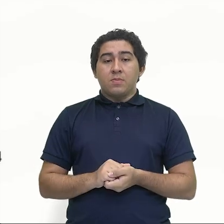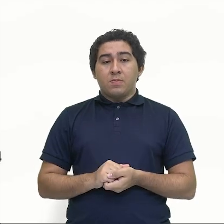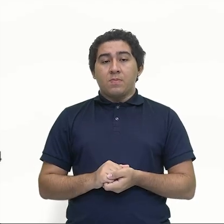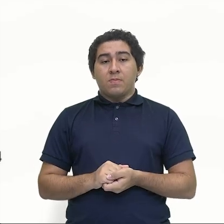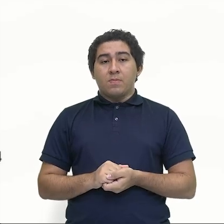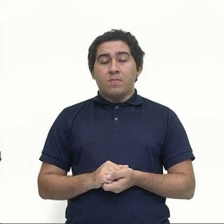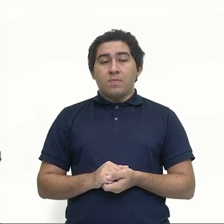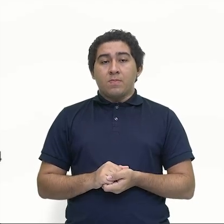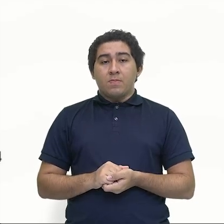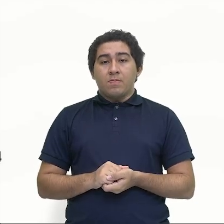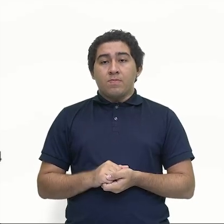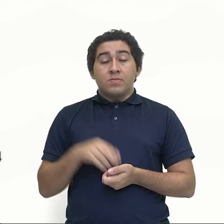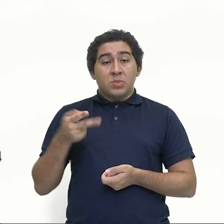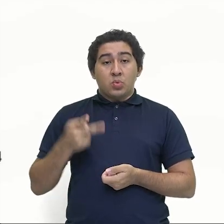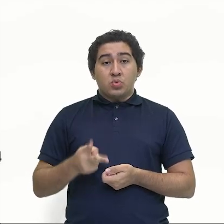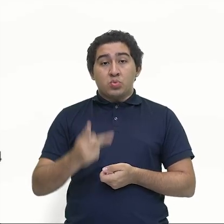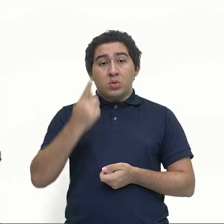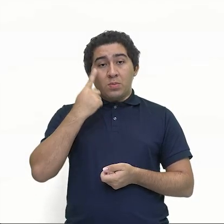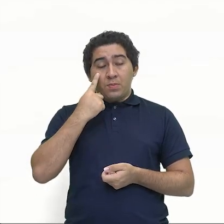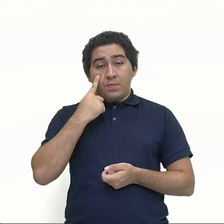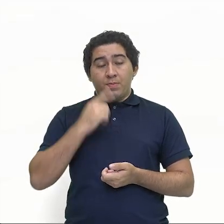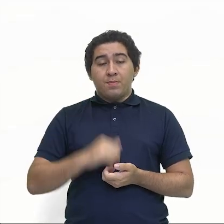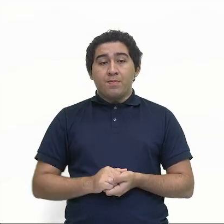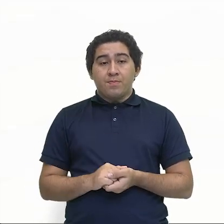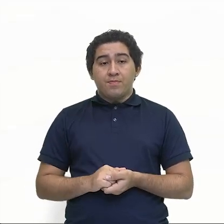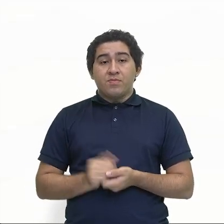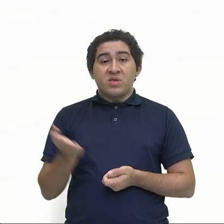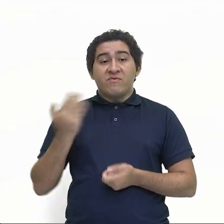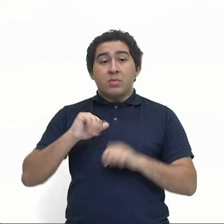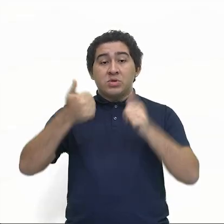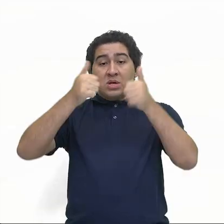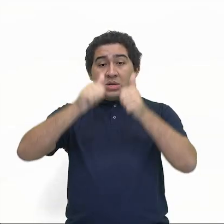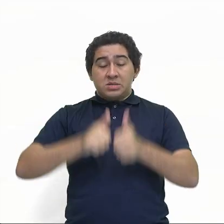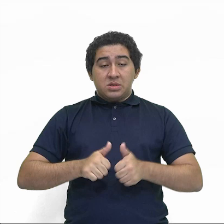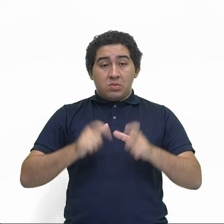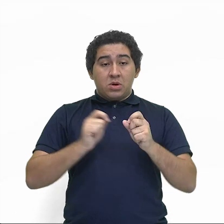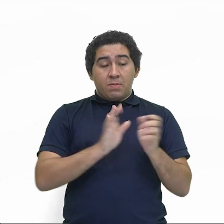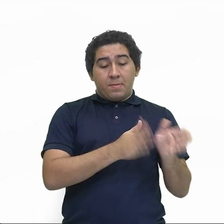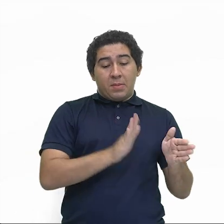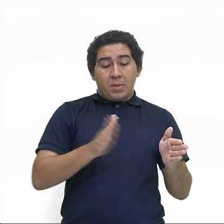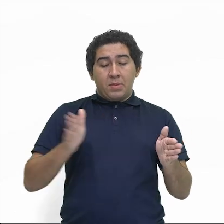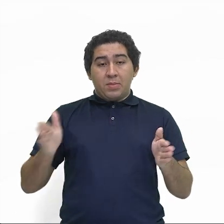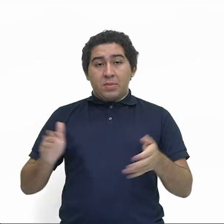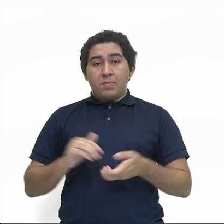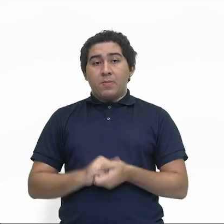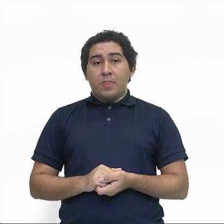ok? Dando continuidade, olha só, vamos analisar parte por parte.